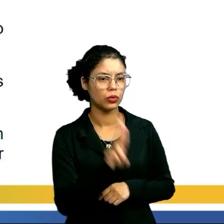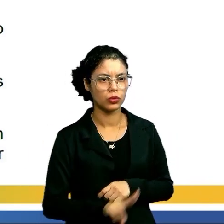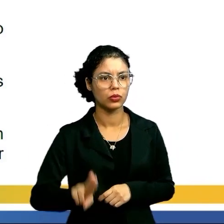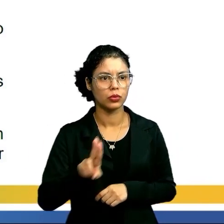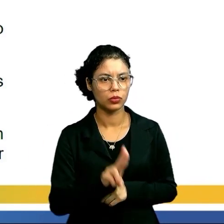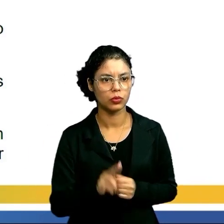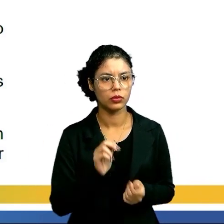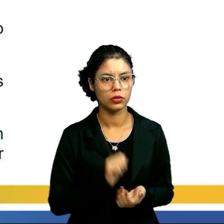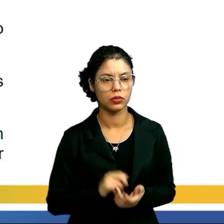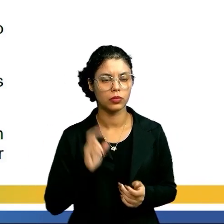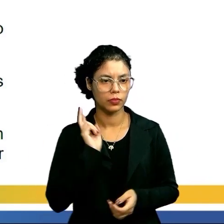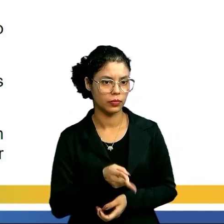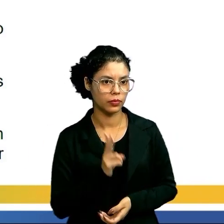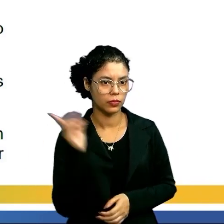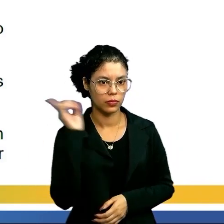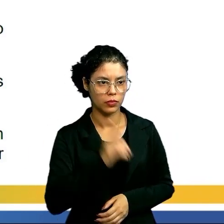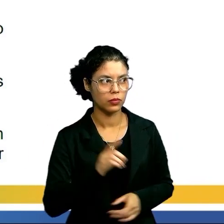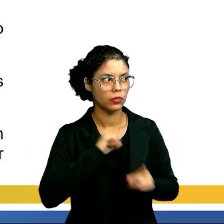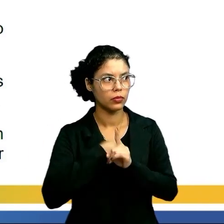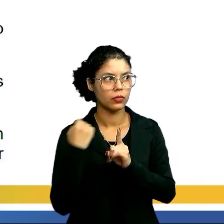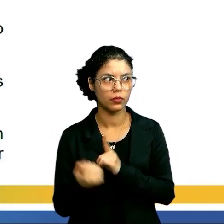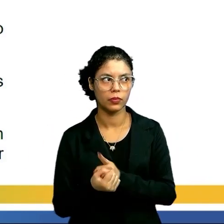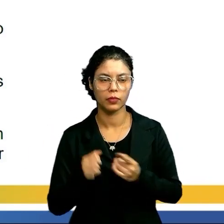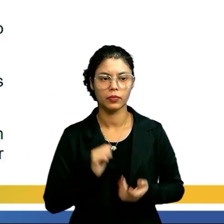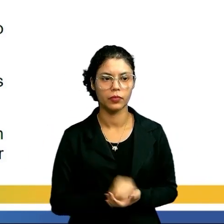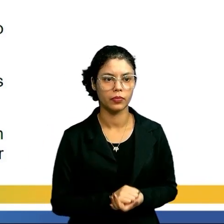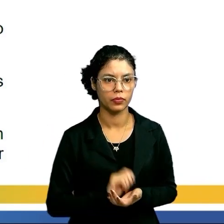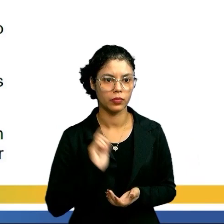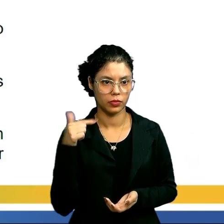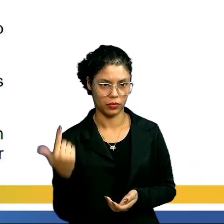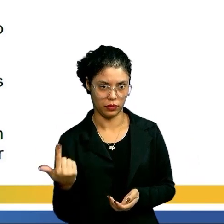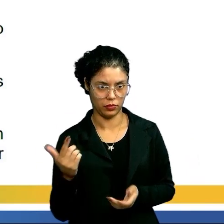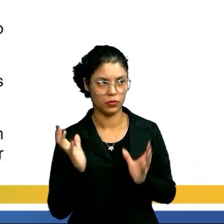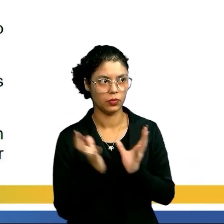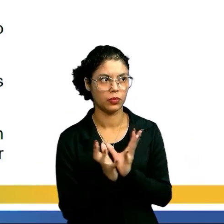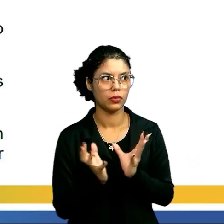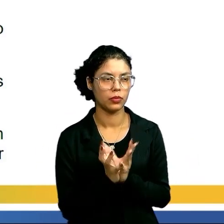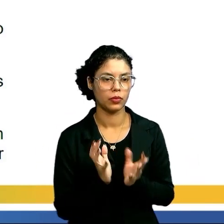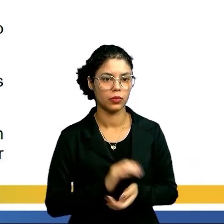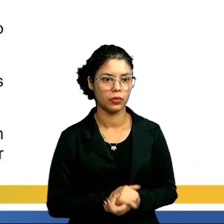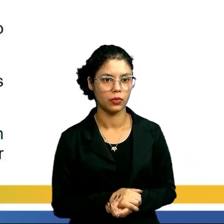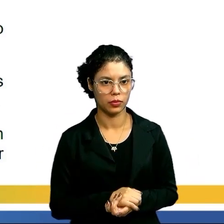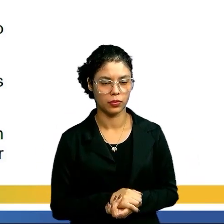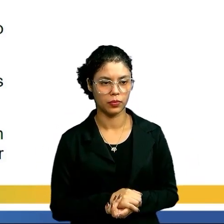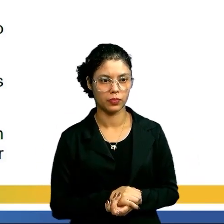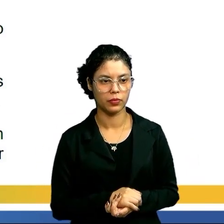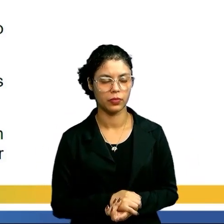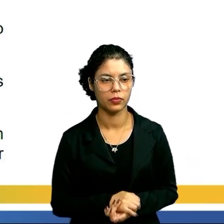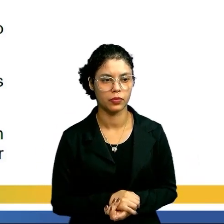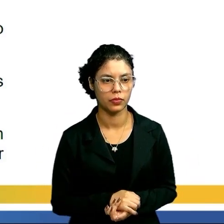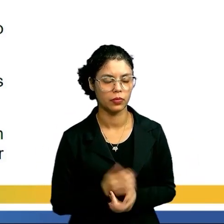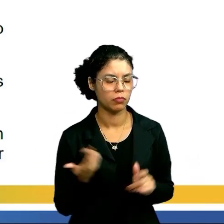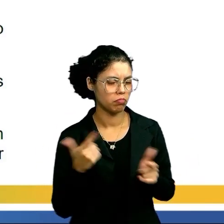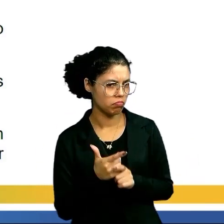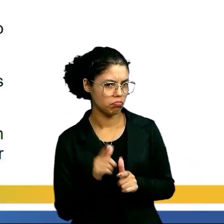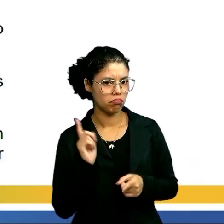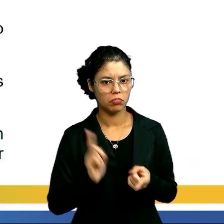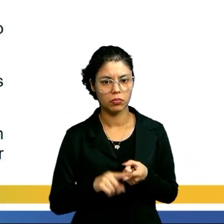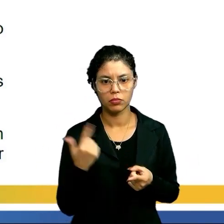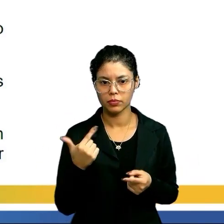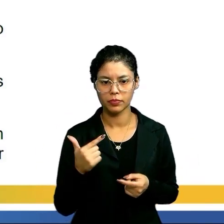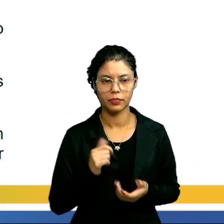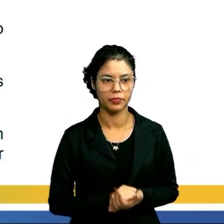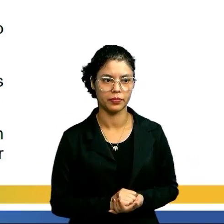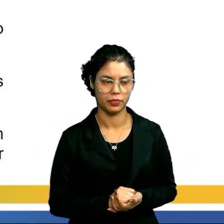pois usufruem dos mesmos direitos sociais dos outros grupos, então é considerado minoria porque não usufrui